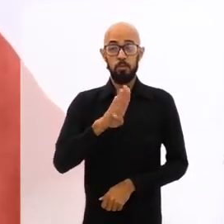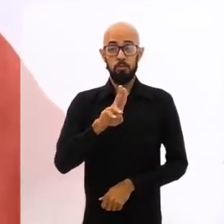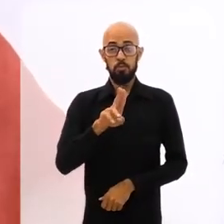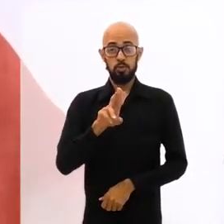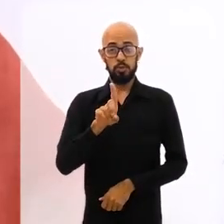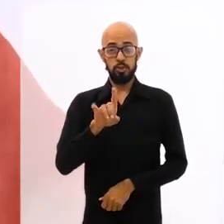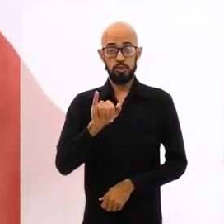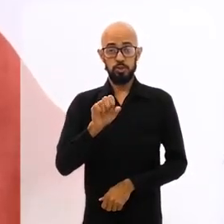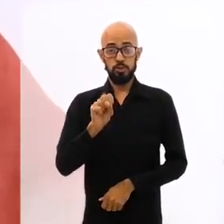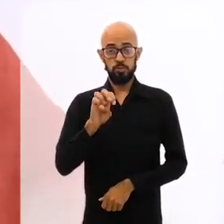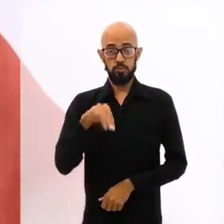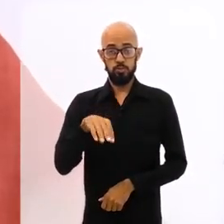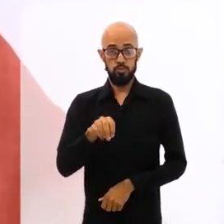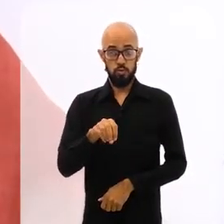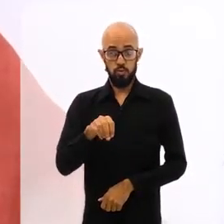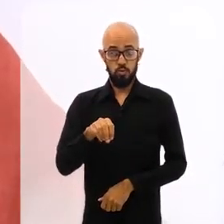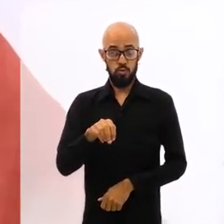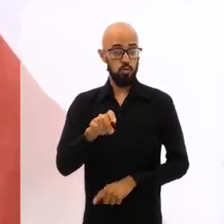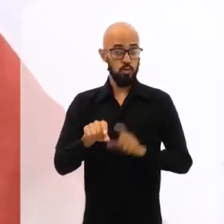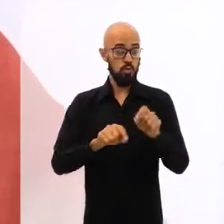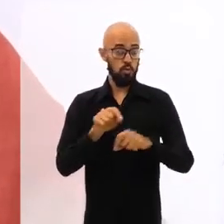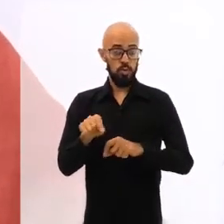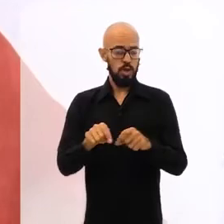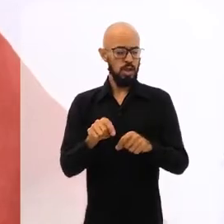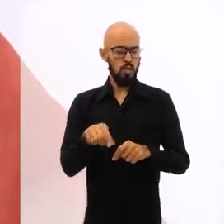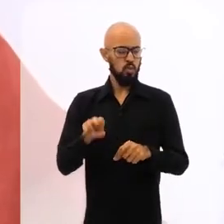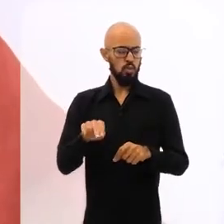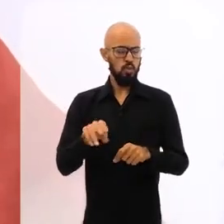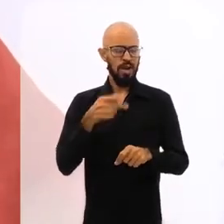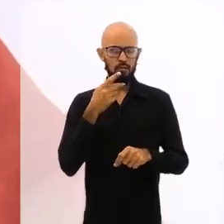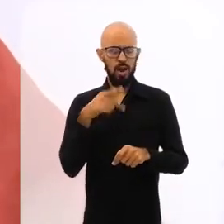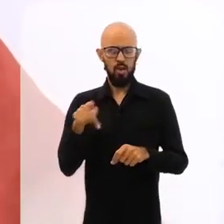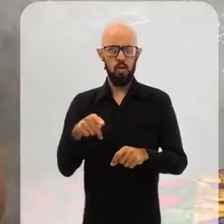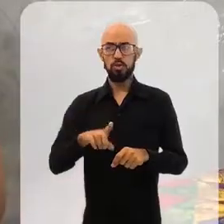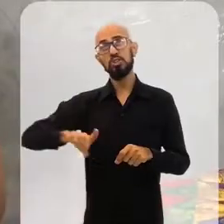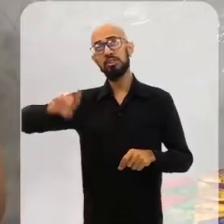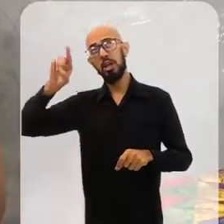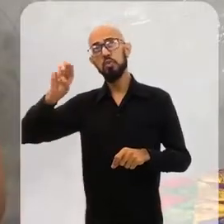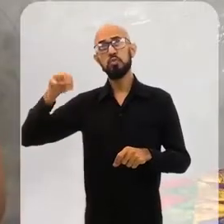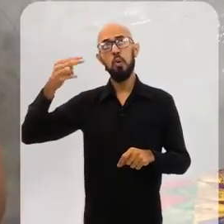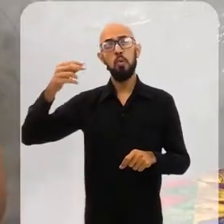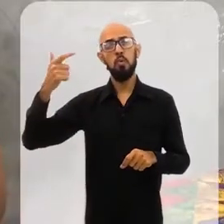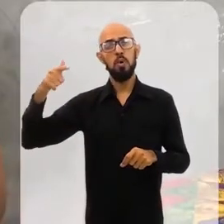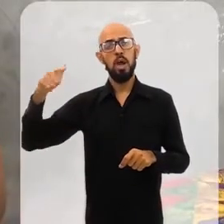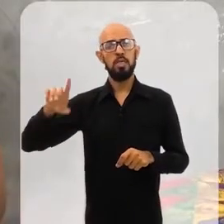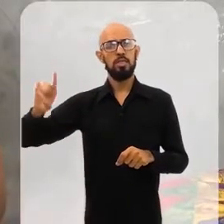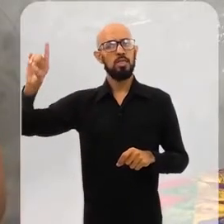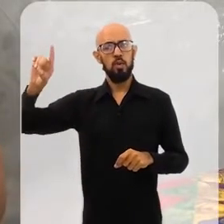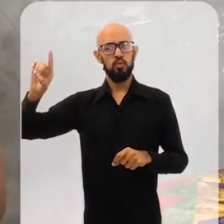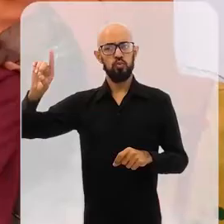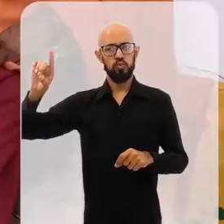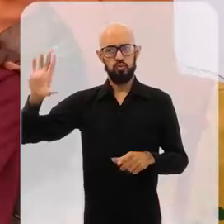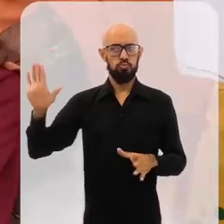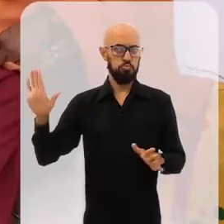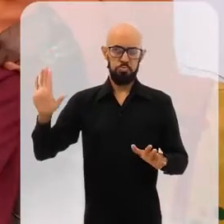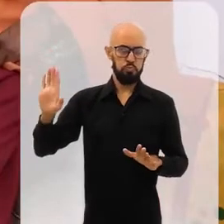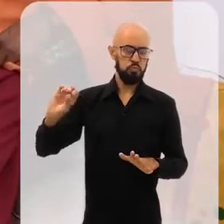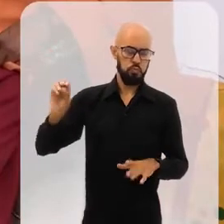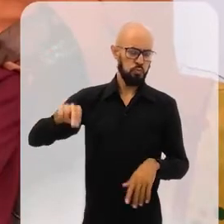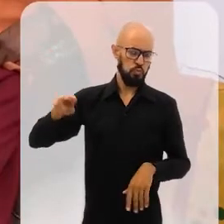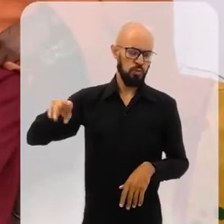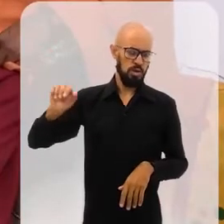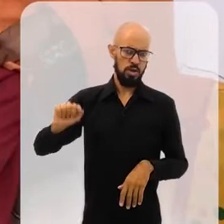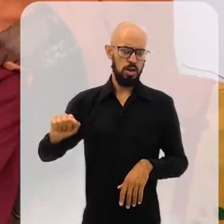budismo, o Buda nunca falou de um Deus, não Deus. Né? Porque a única coisa que o budismo